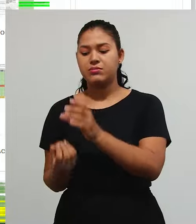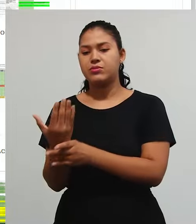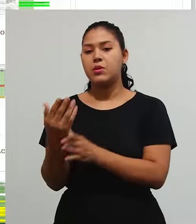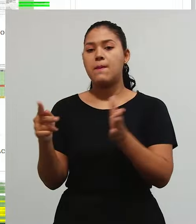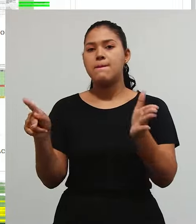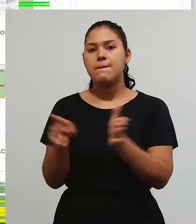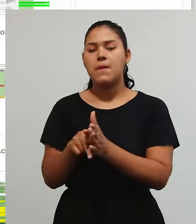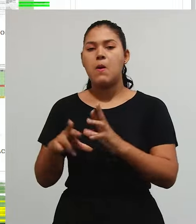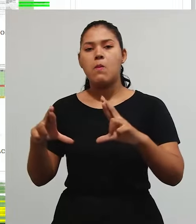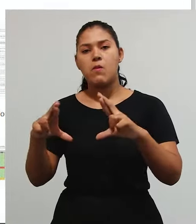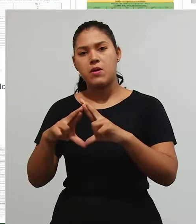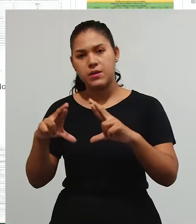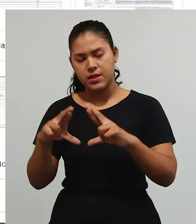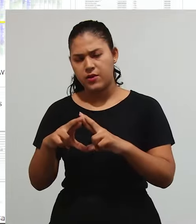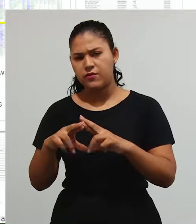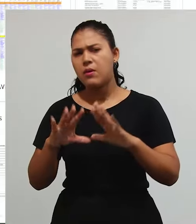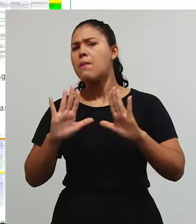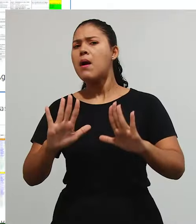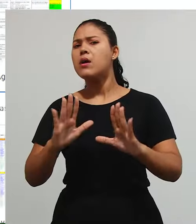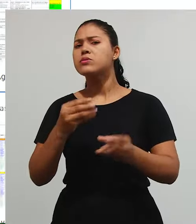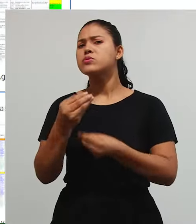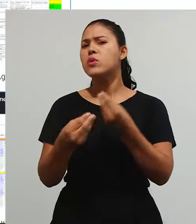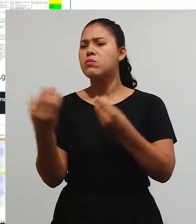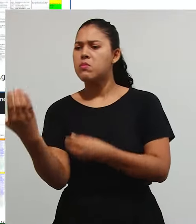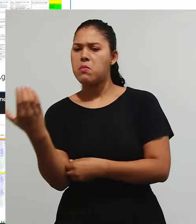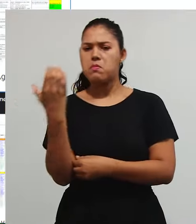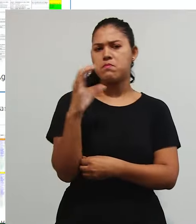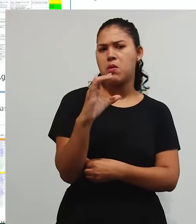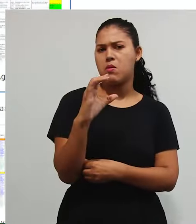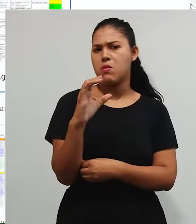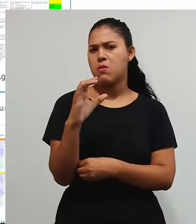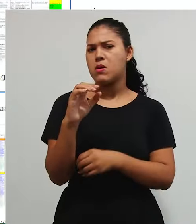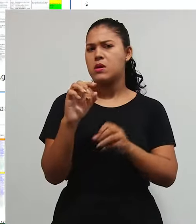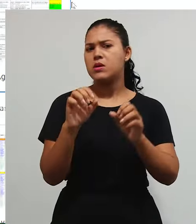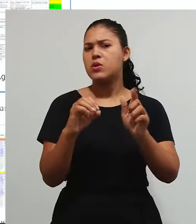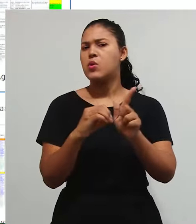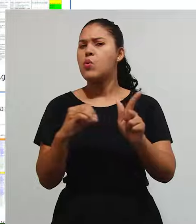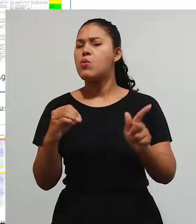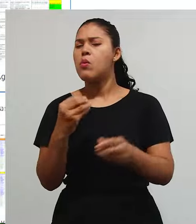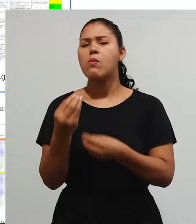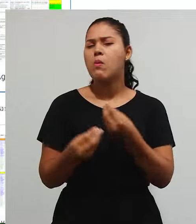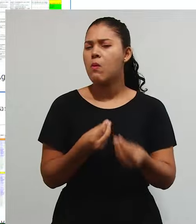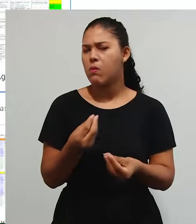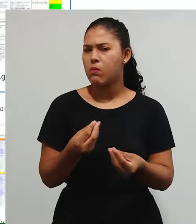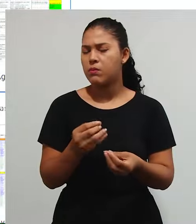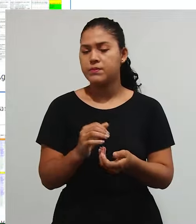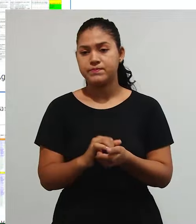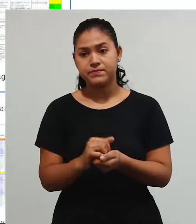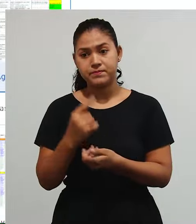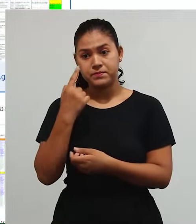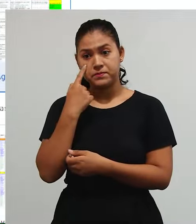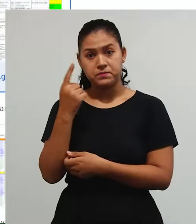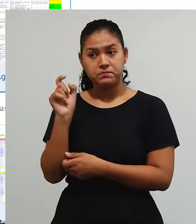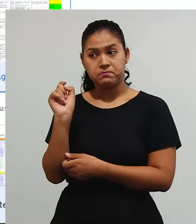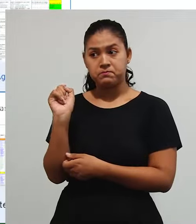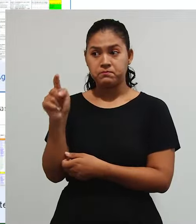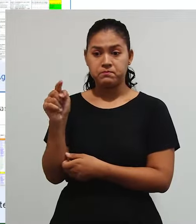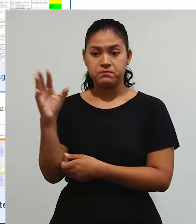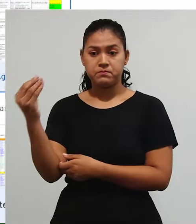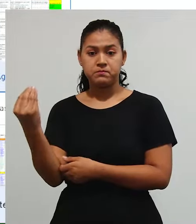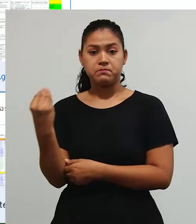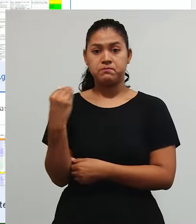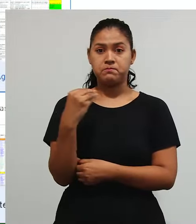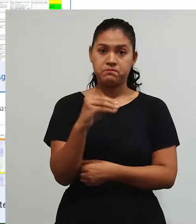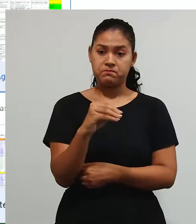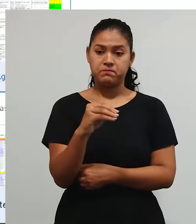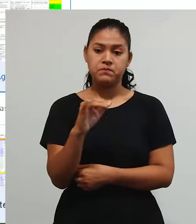esses recursos? Você faz esses recursos, vou inserir um arquivo aqui qualquer, tá bom? Ó, vou inserir esse